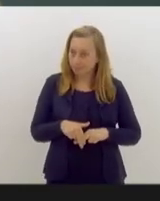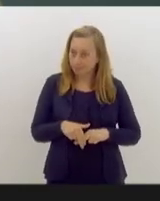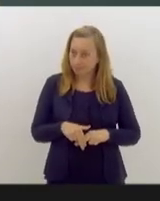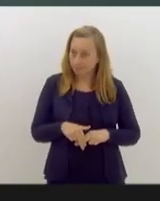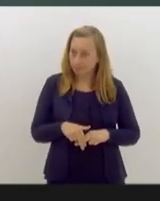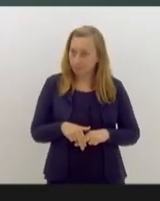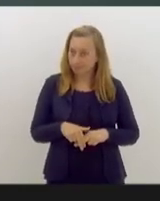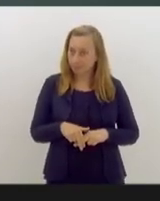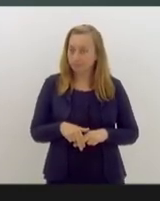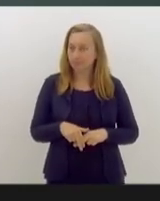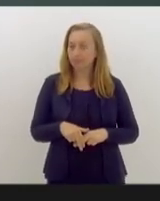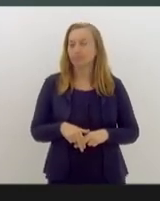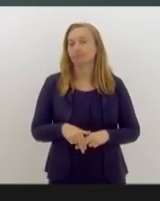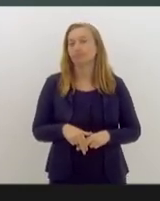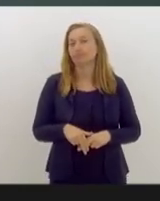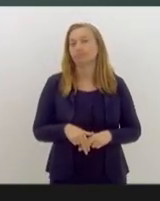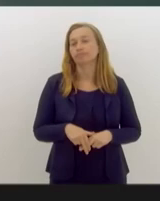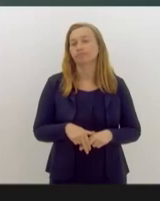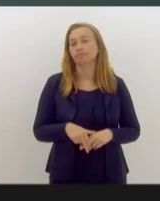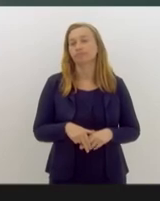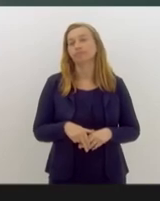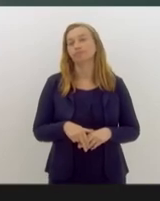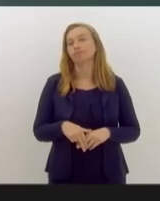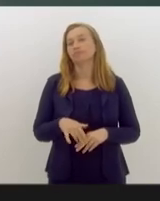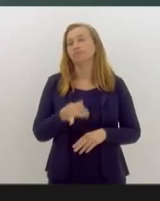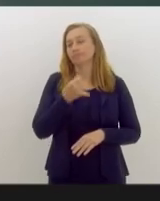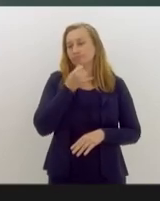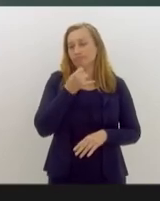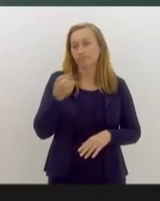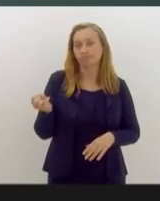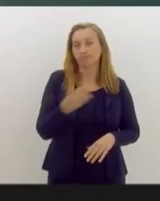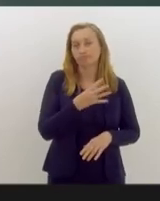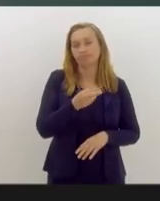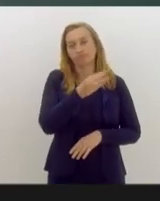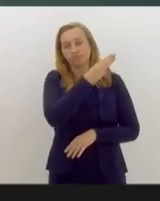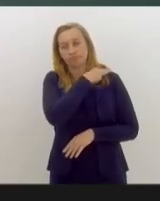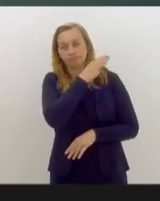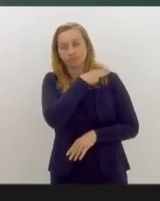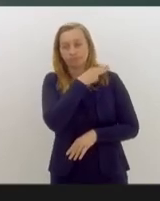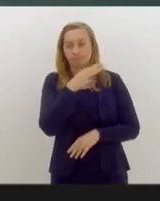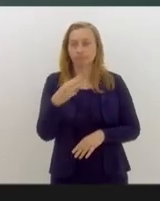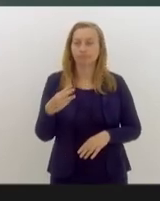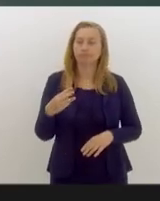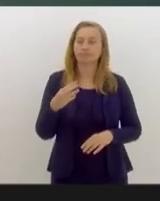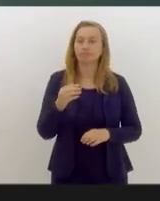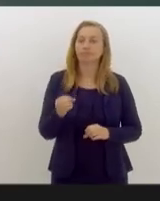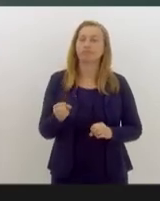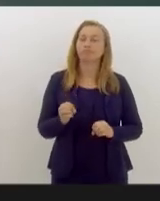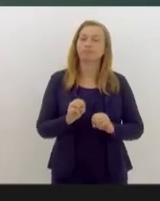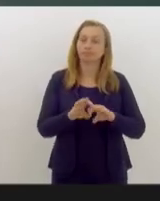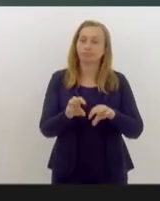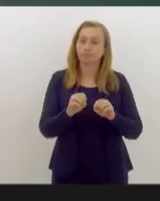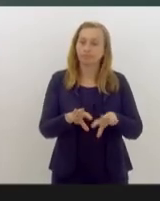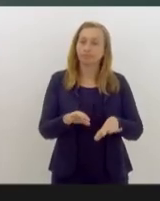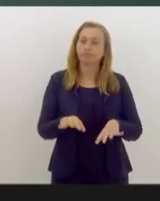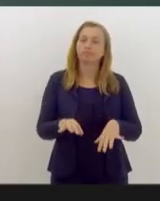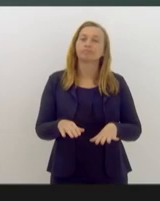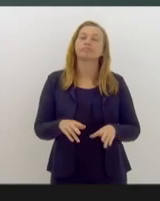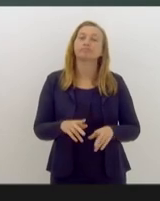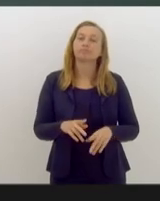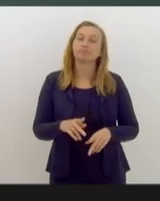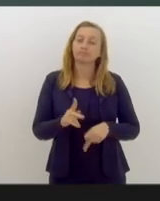é um desmonte, é uma enganação esse novo ensino médio, e que a sociedade brasileira vai sofrer